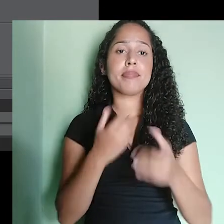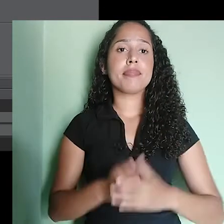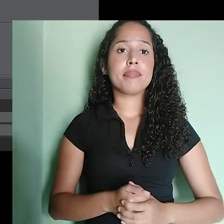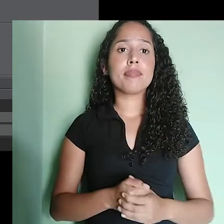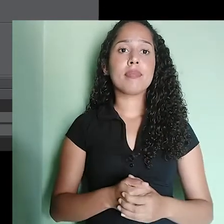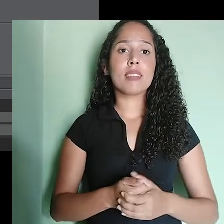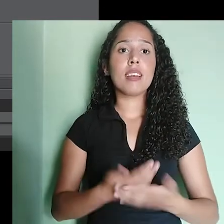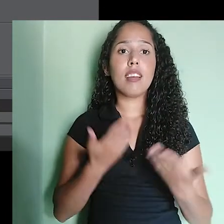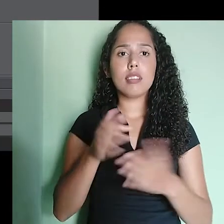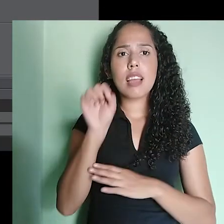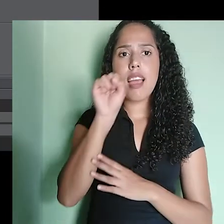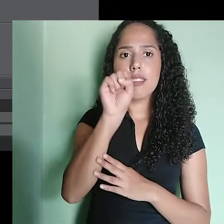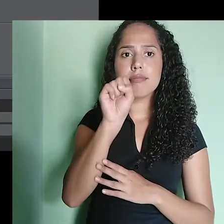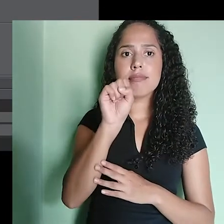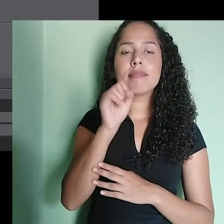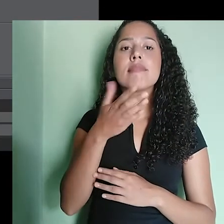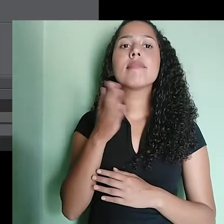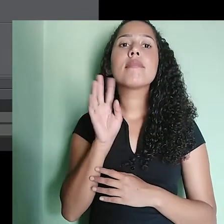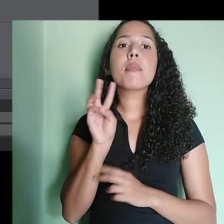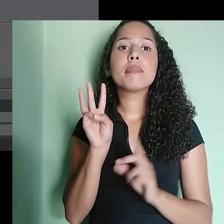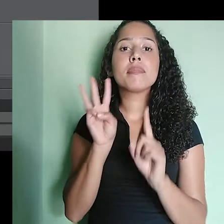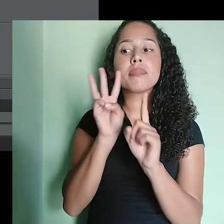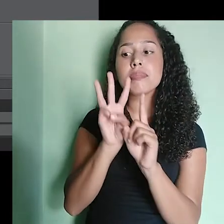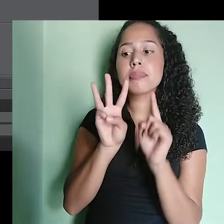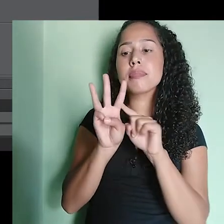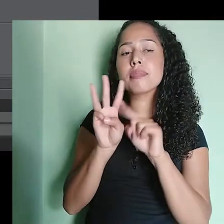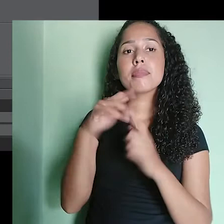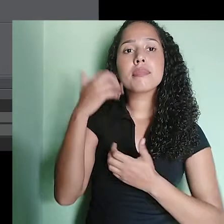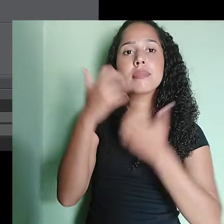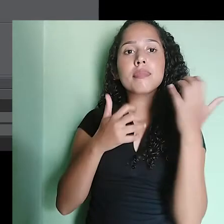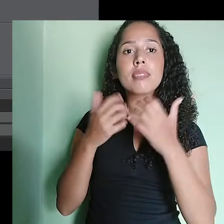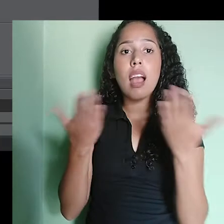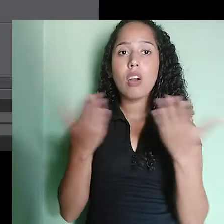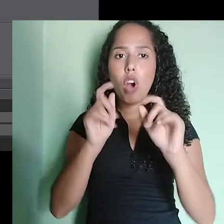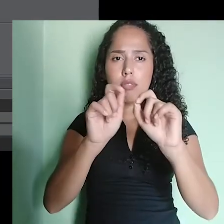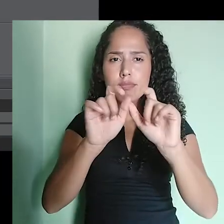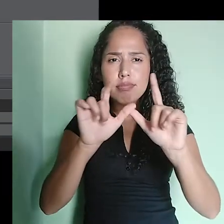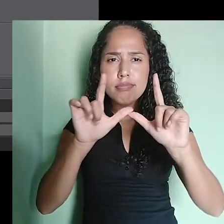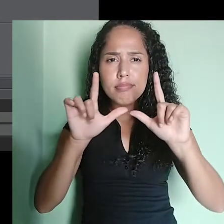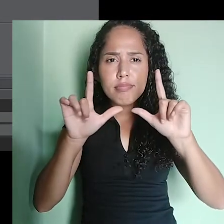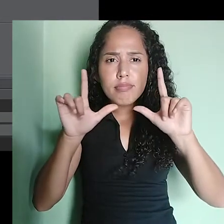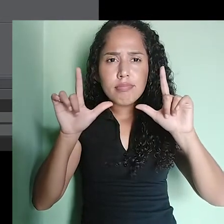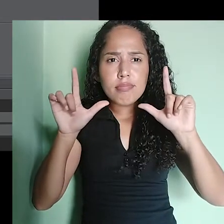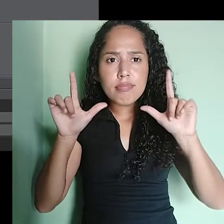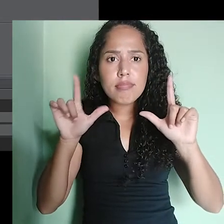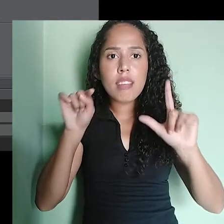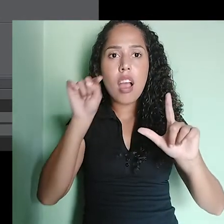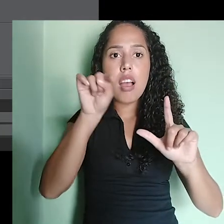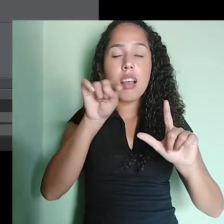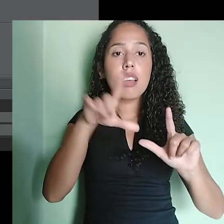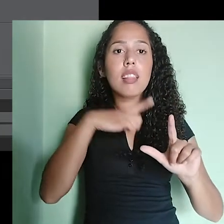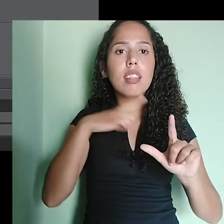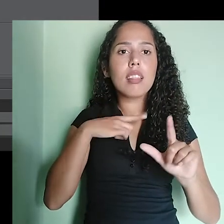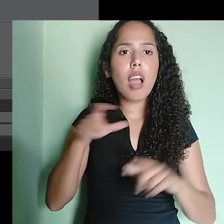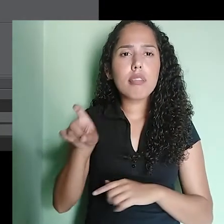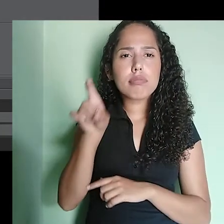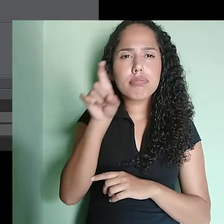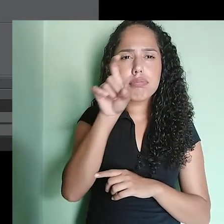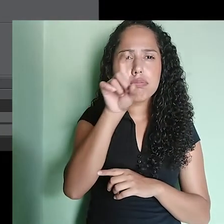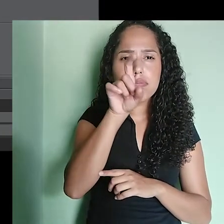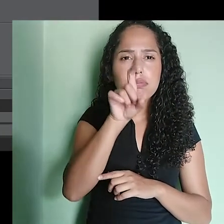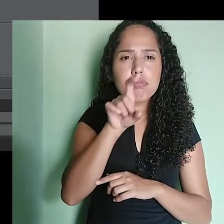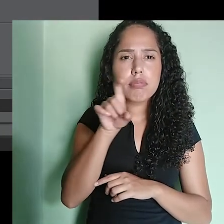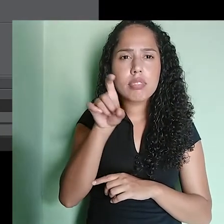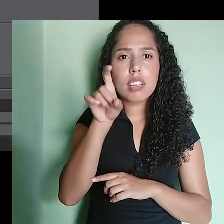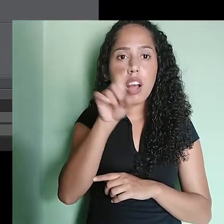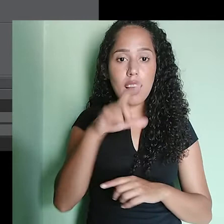aqui, eu estou solando o back. E agora, eu vou dar um zoom. Vou segurar o Z. Repara que quando eu passo o mouse em cima da